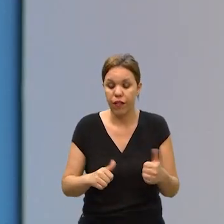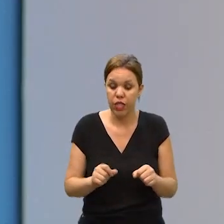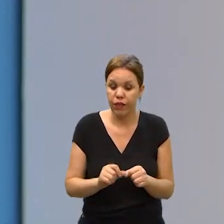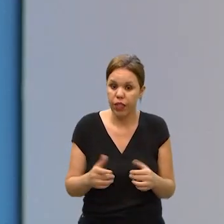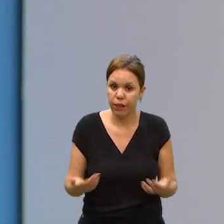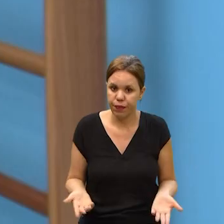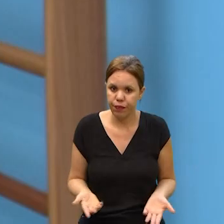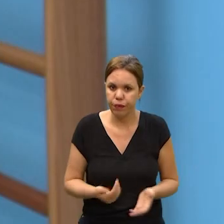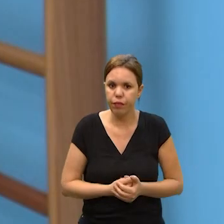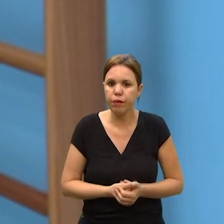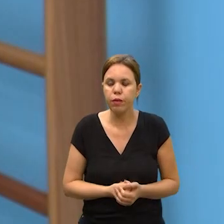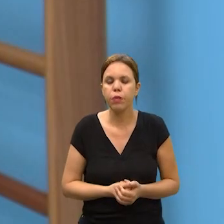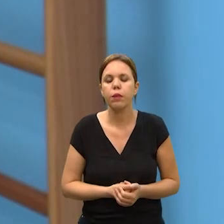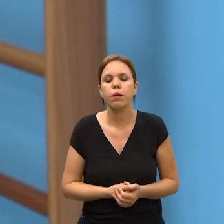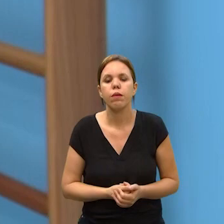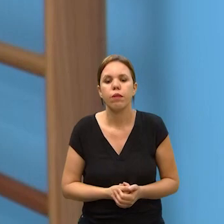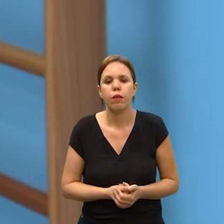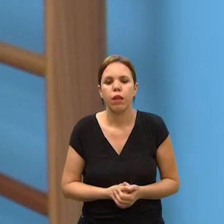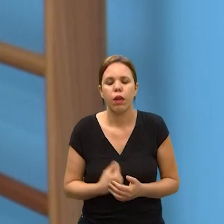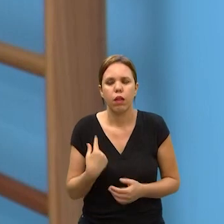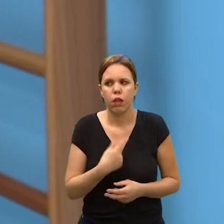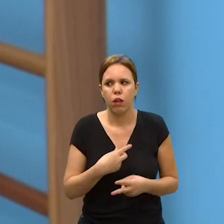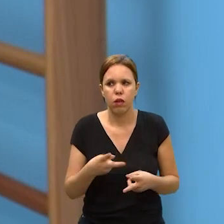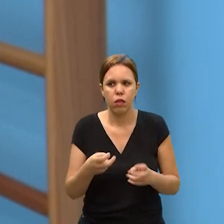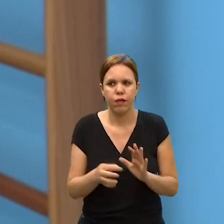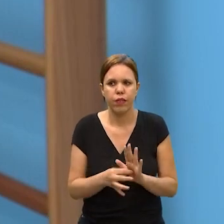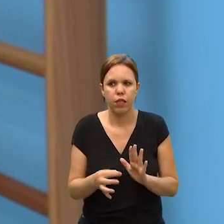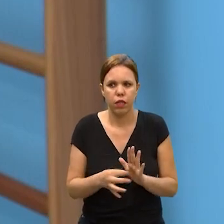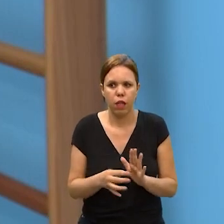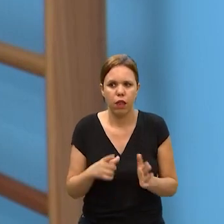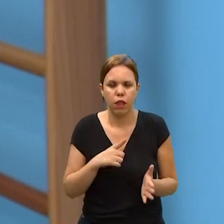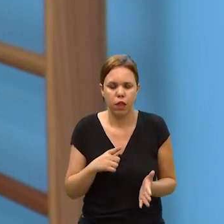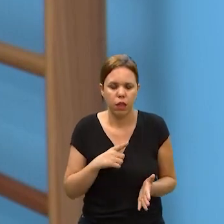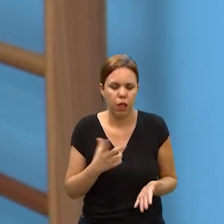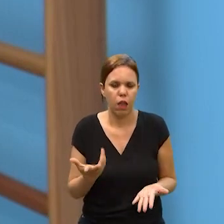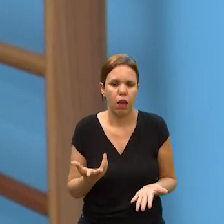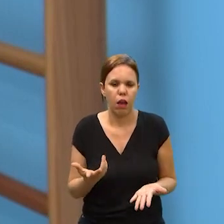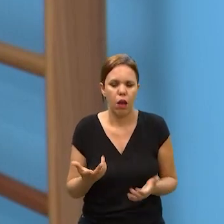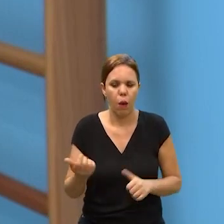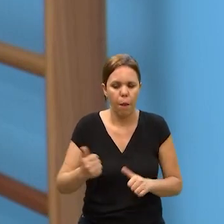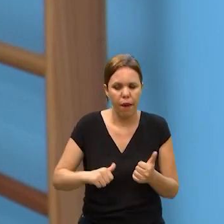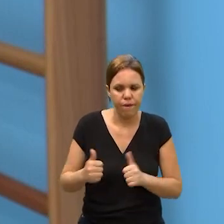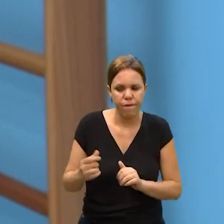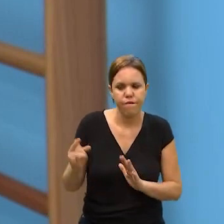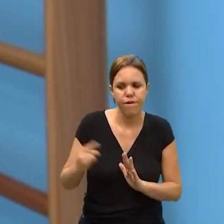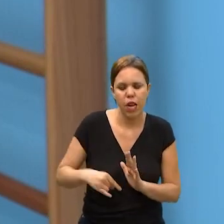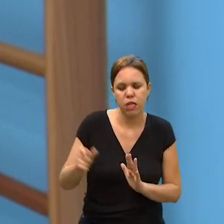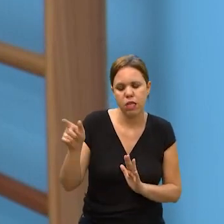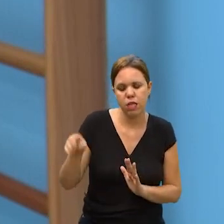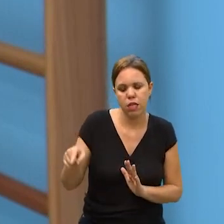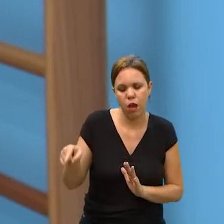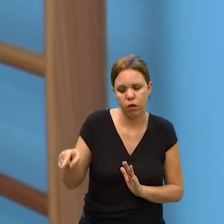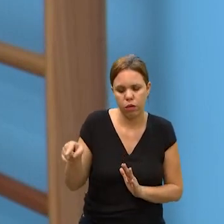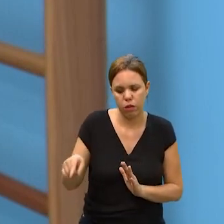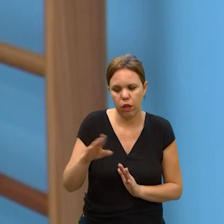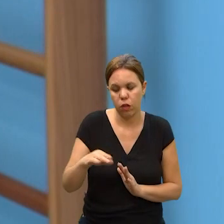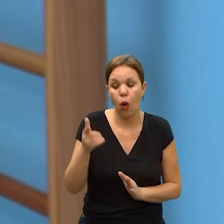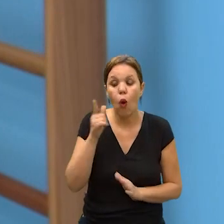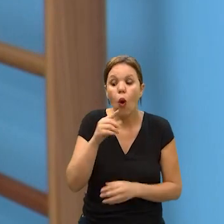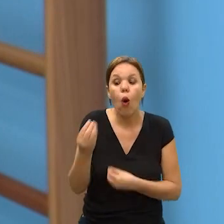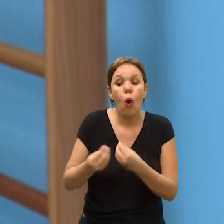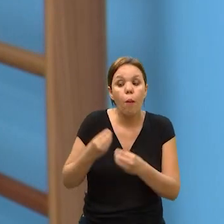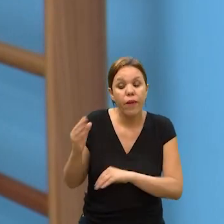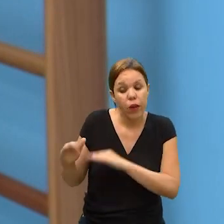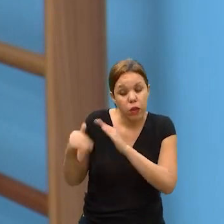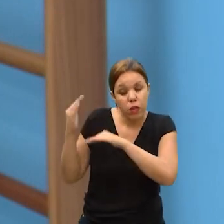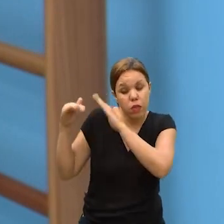essa avaliação, a gente já consegue ter na nossa visão, né, um prognóstico dessa criança. O quanto que essa criança vai